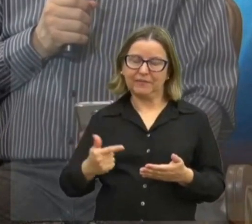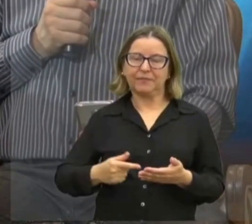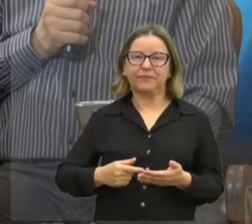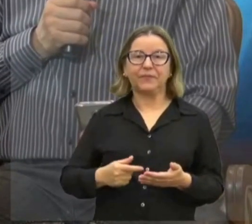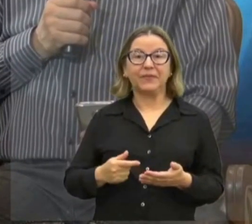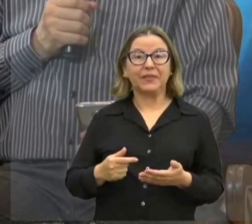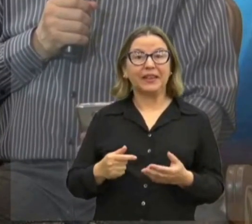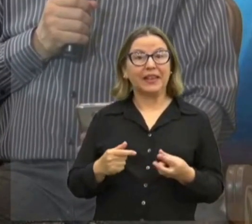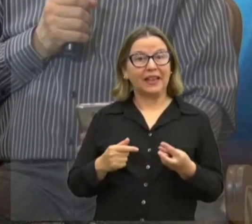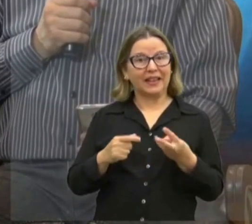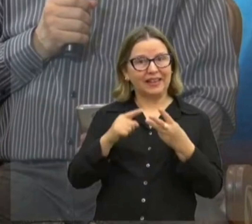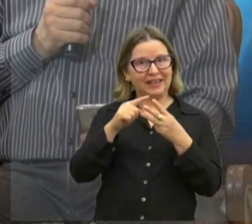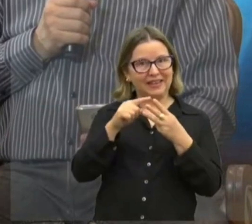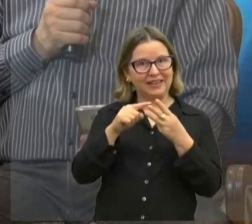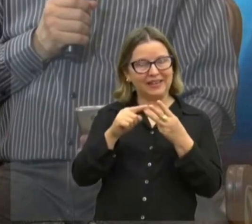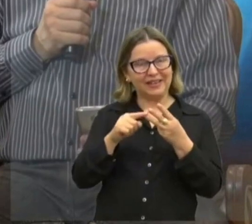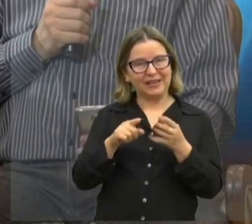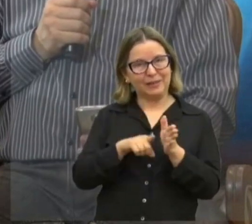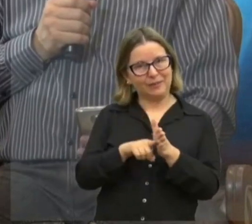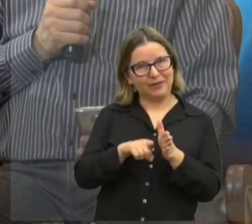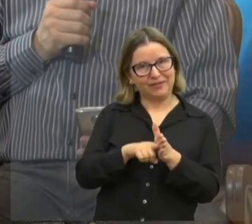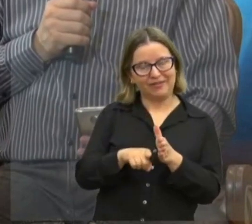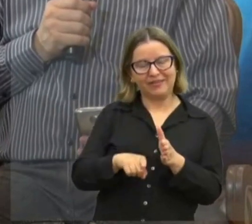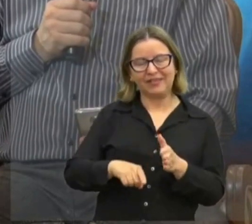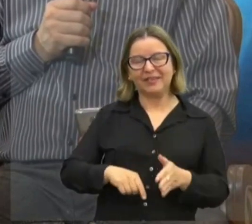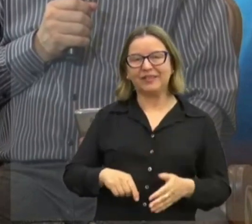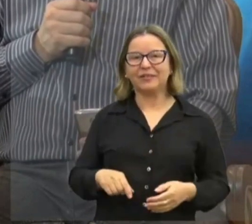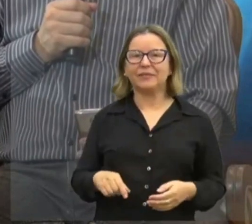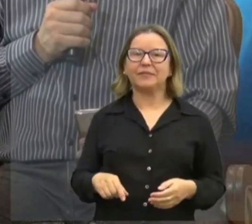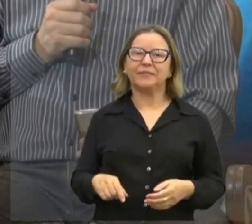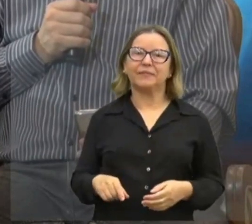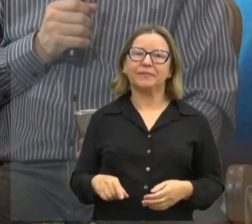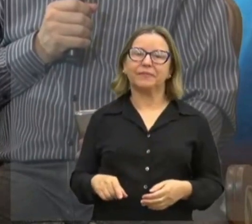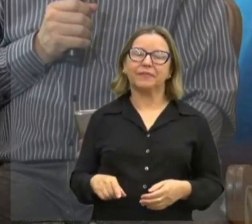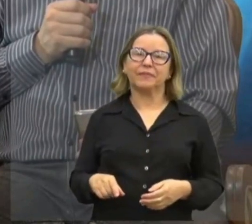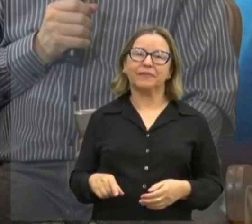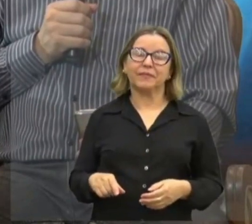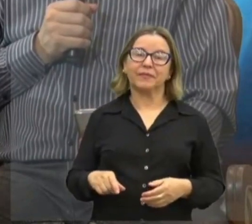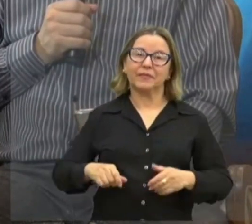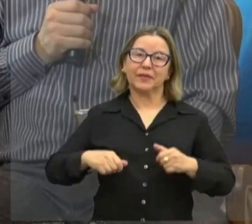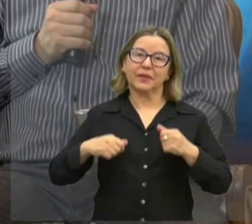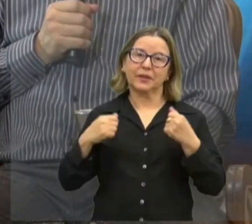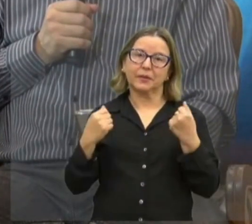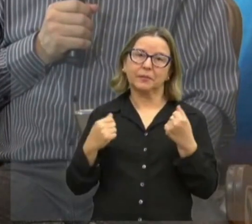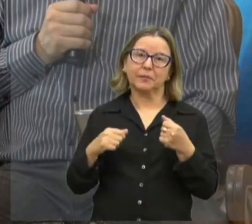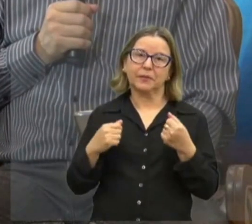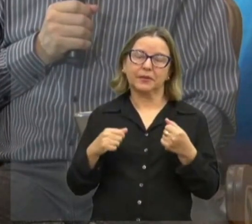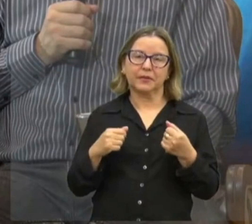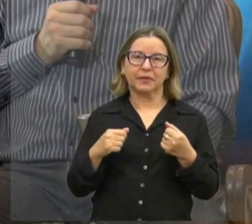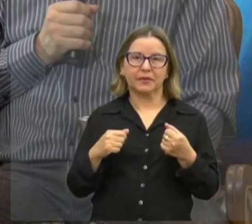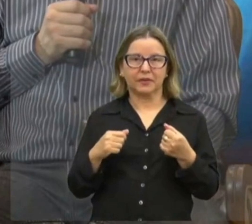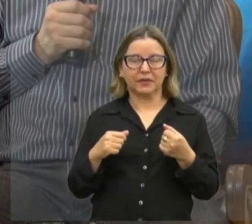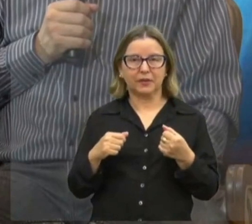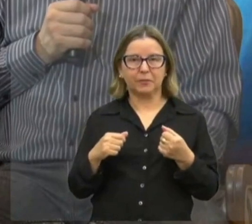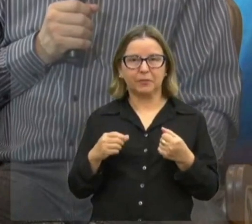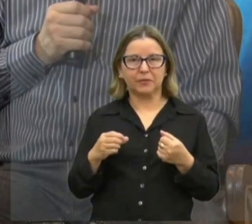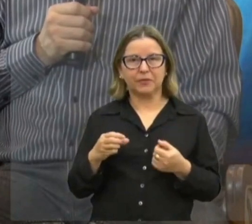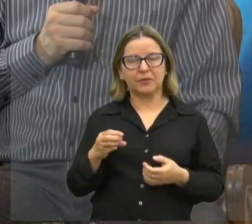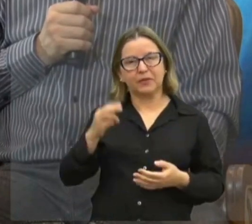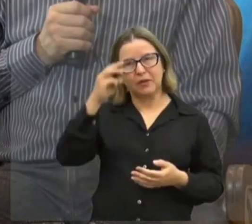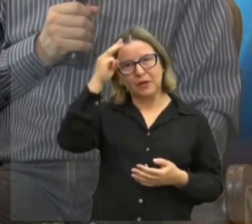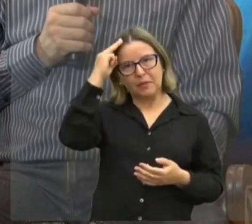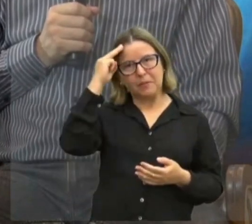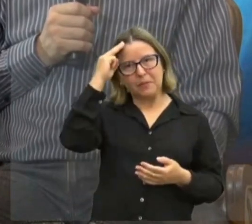3 perguntas, né, que nós devemos considerar e refletir a respeito delas,